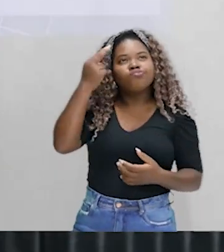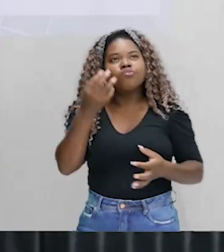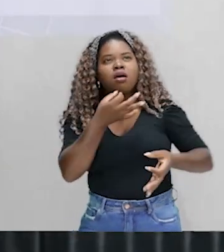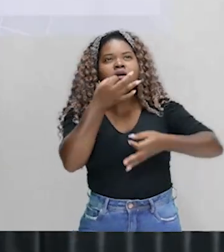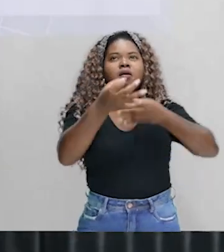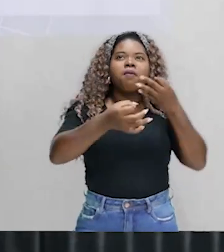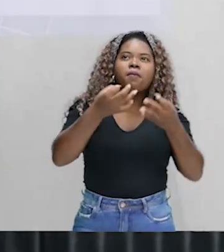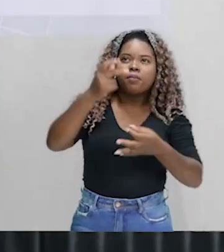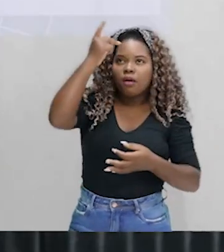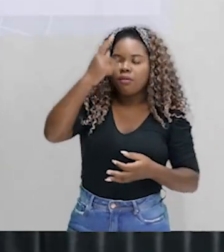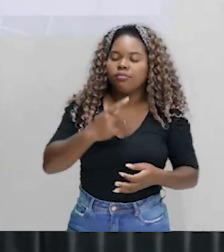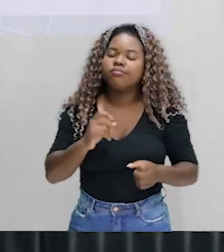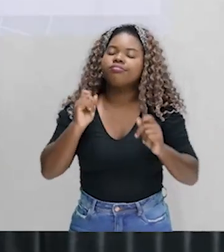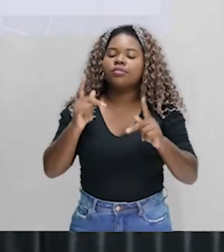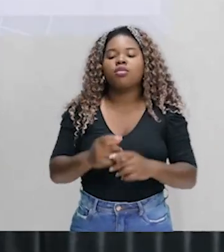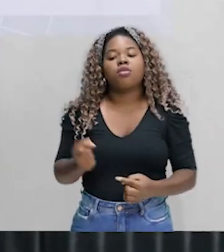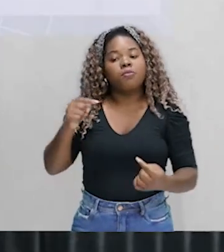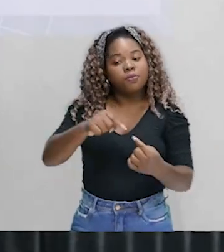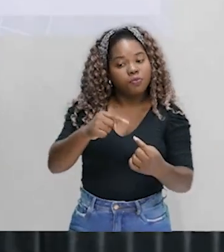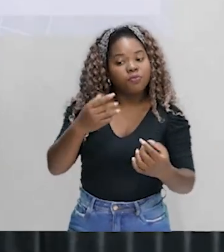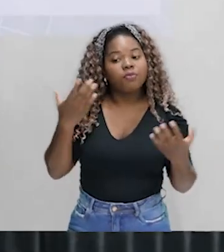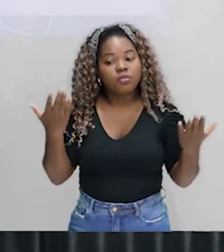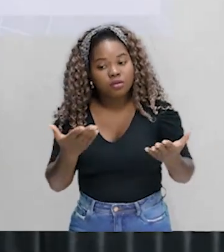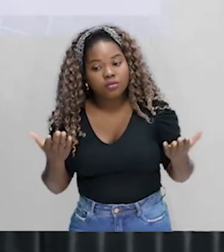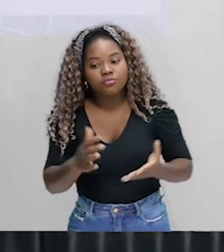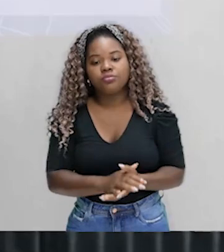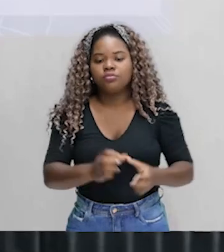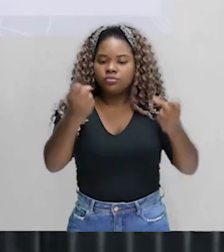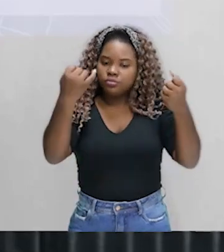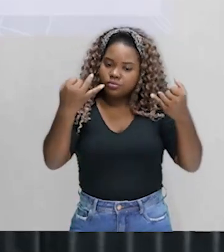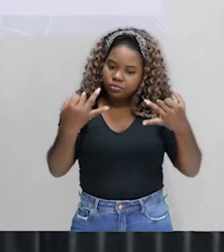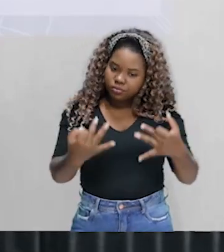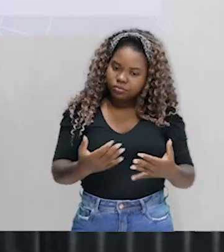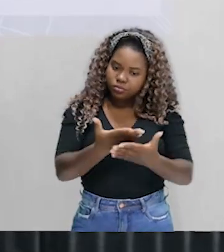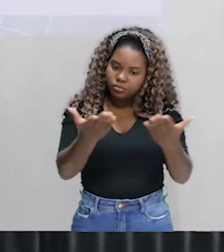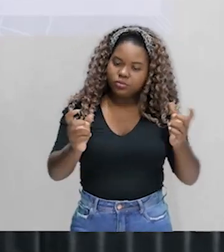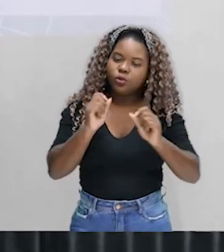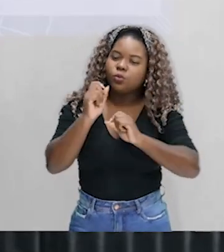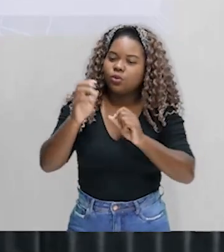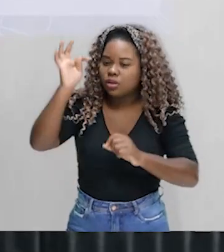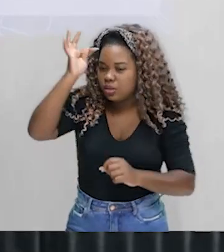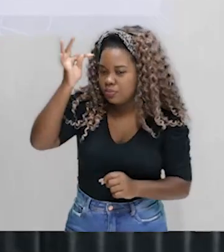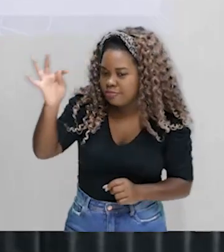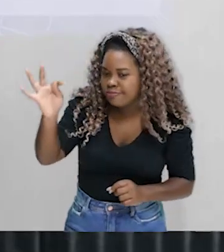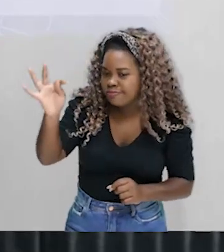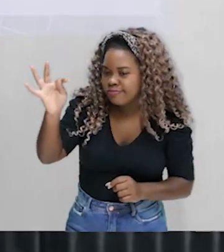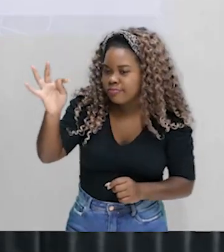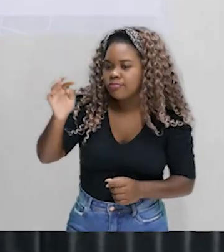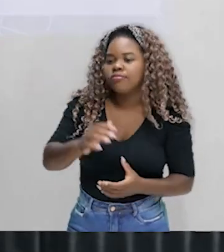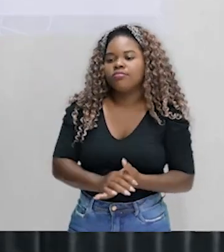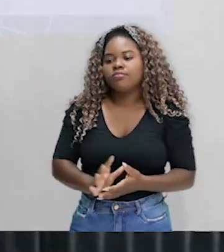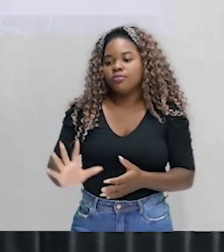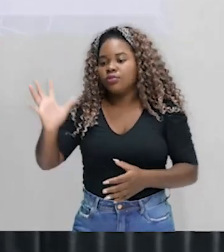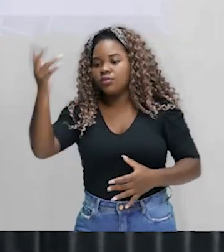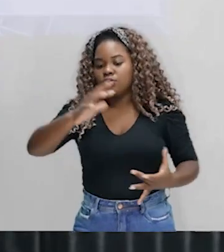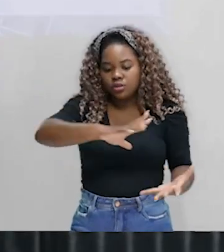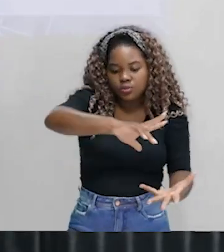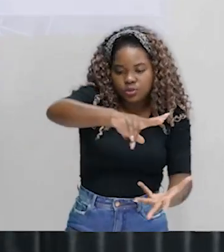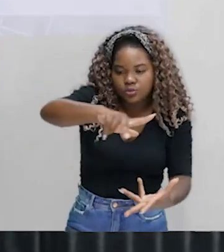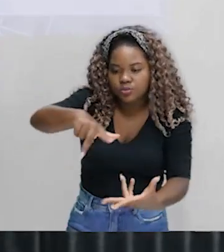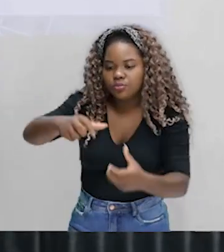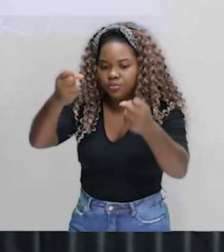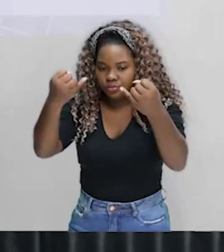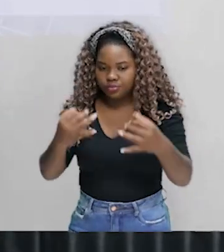própria. Tá ok? Então, meu objetivo aqui é apenas explicar para vocês o que a teoria da formação do universo ela fala, tá